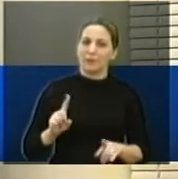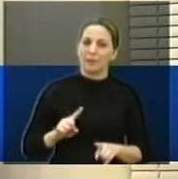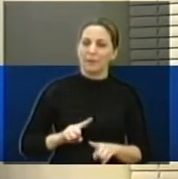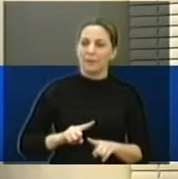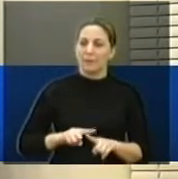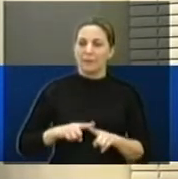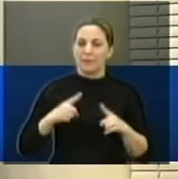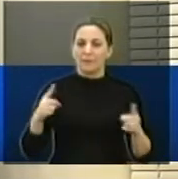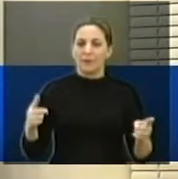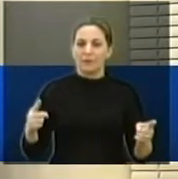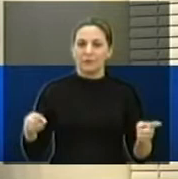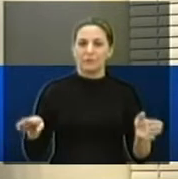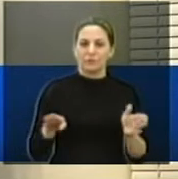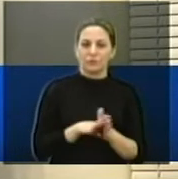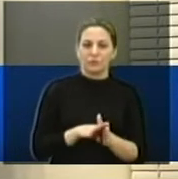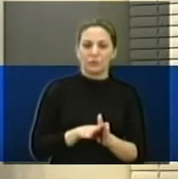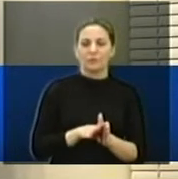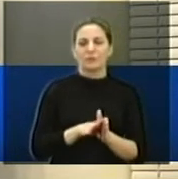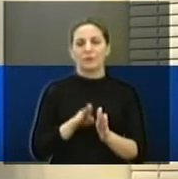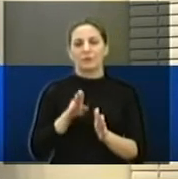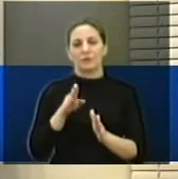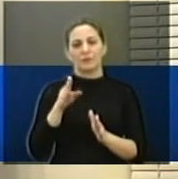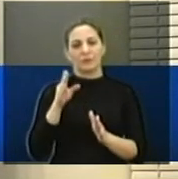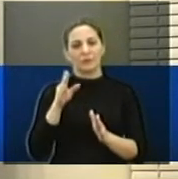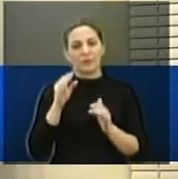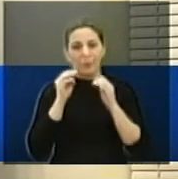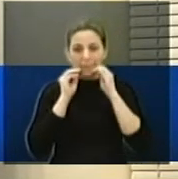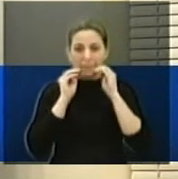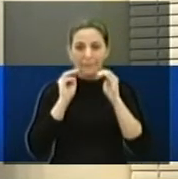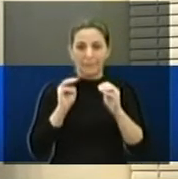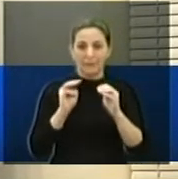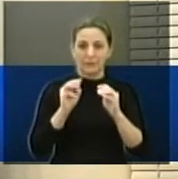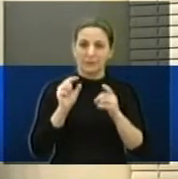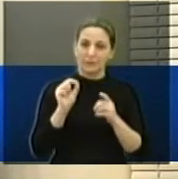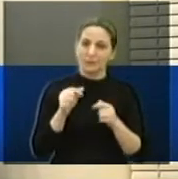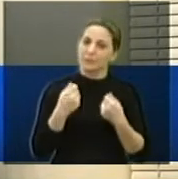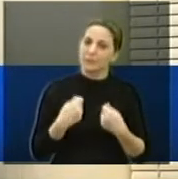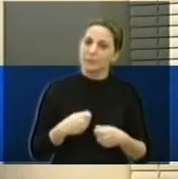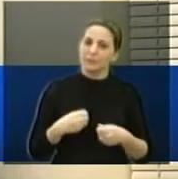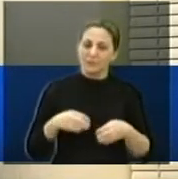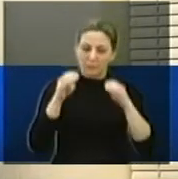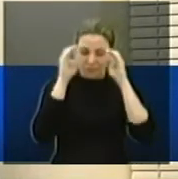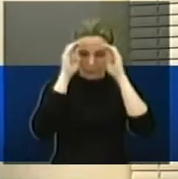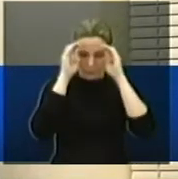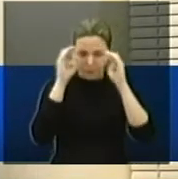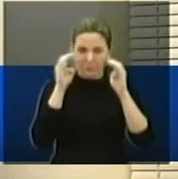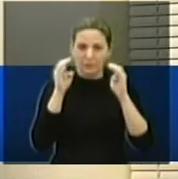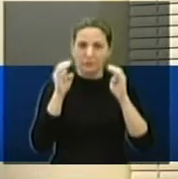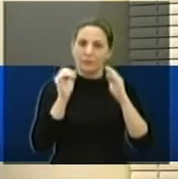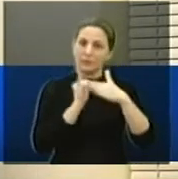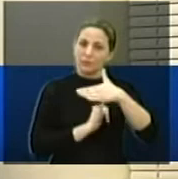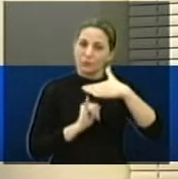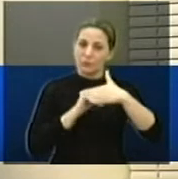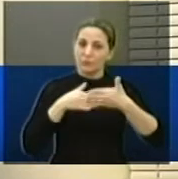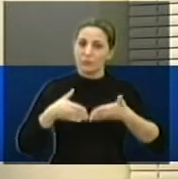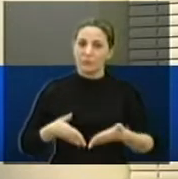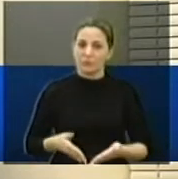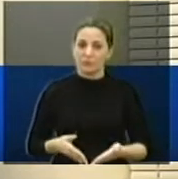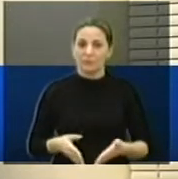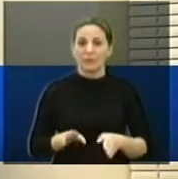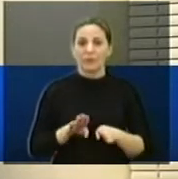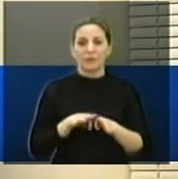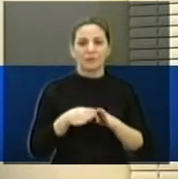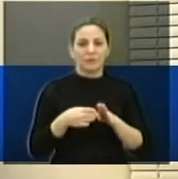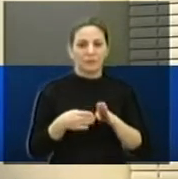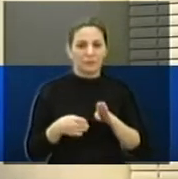um recado para ele que tem que fazer se respeitar as instituições aqui a essa câmara